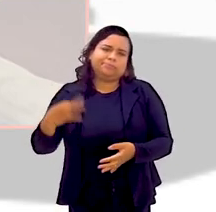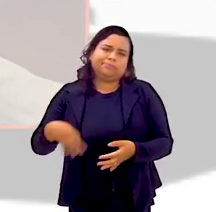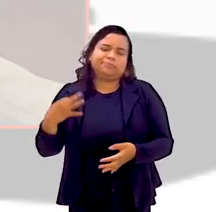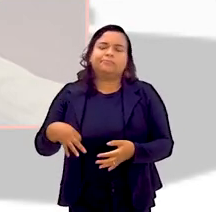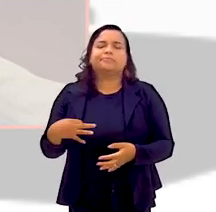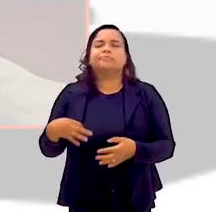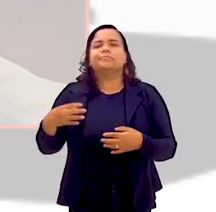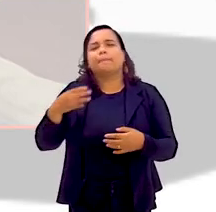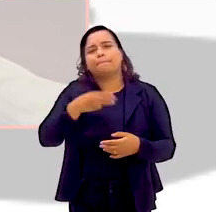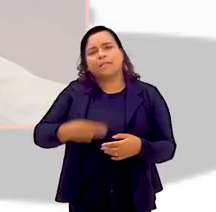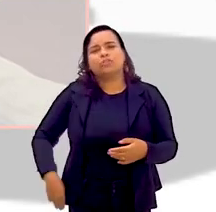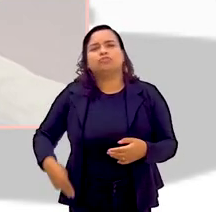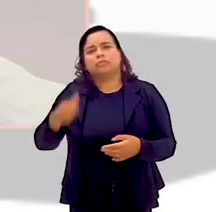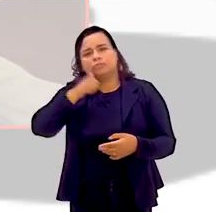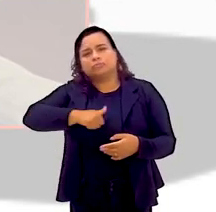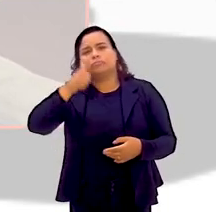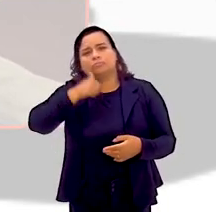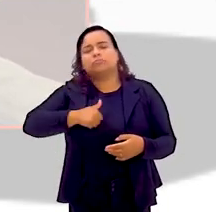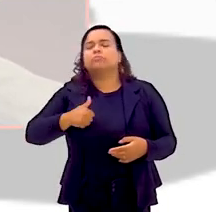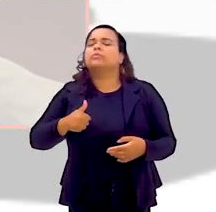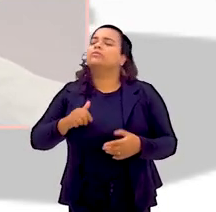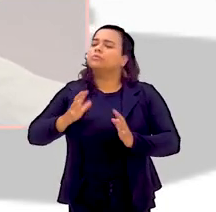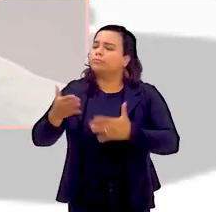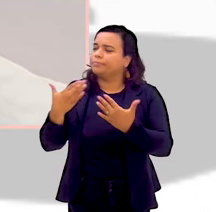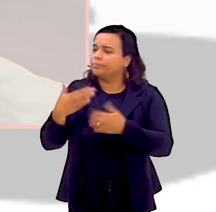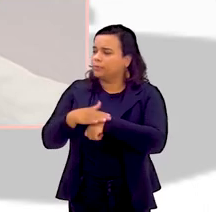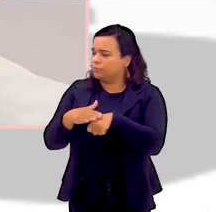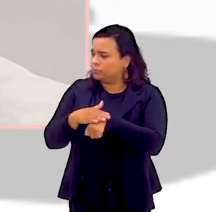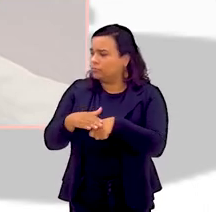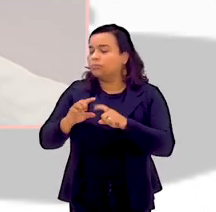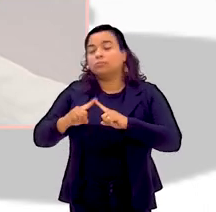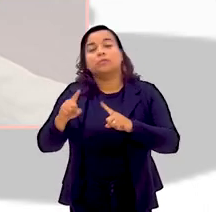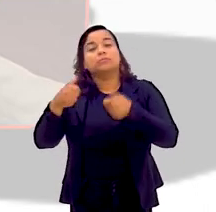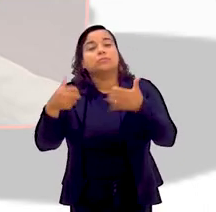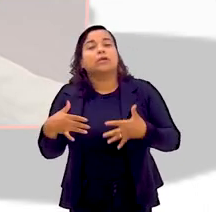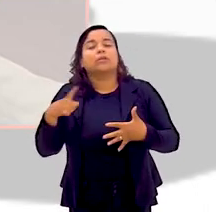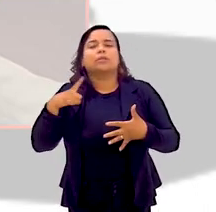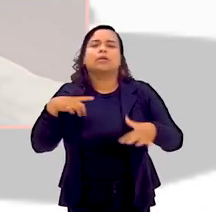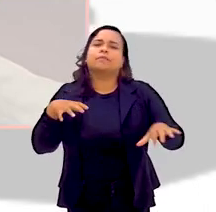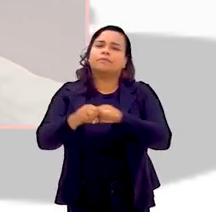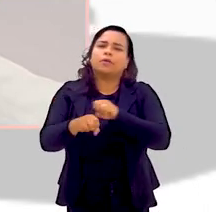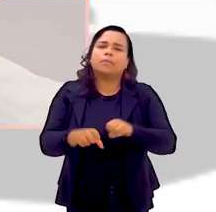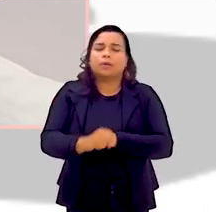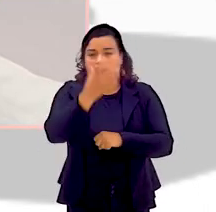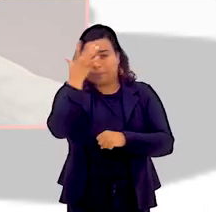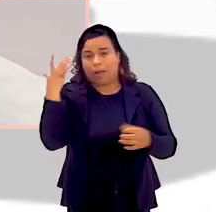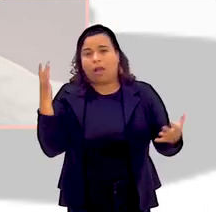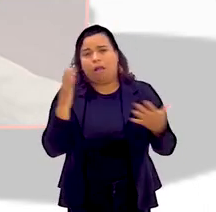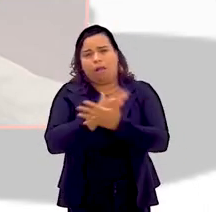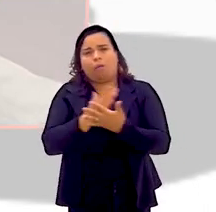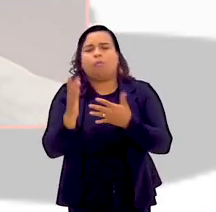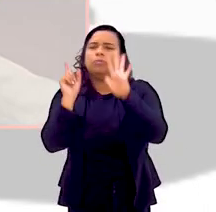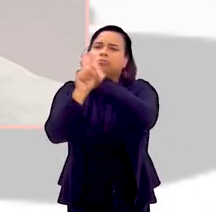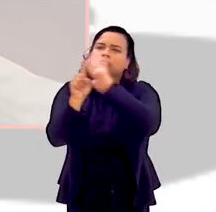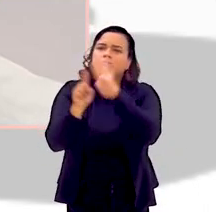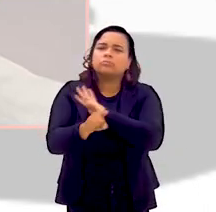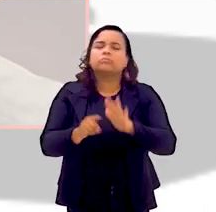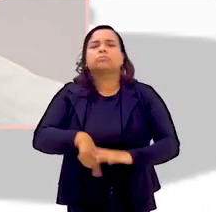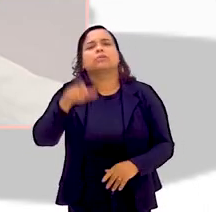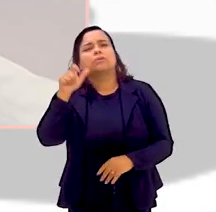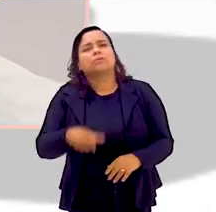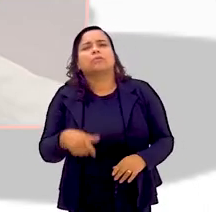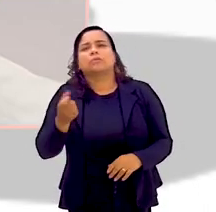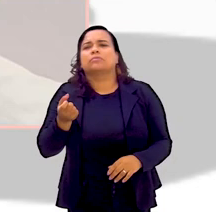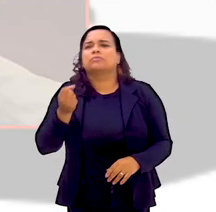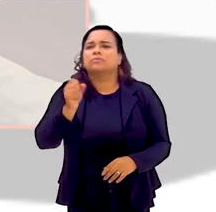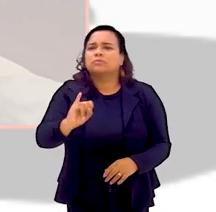conversando com a ministra. Esse pequeno senão que nós tivemos nessa formação, com algumas pessoas questionando a ministra,